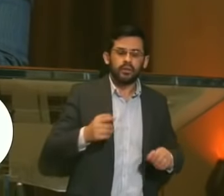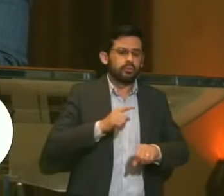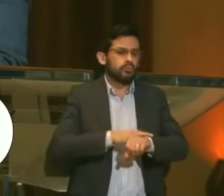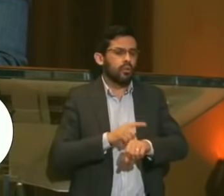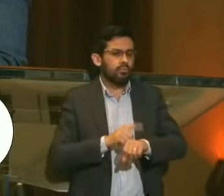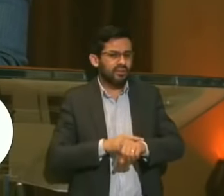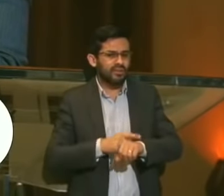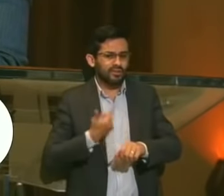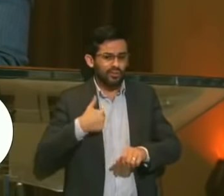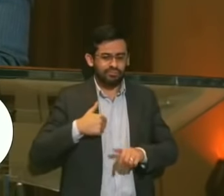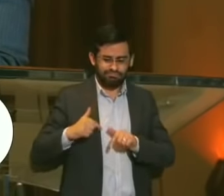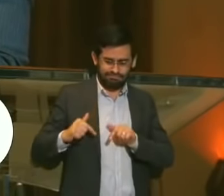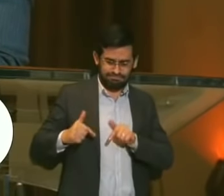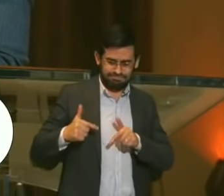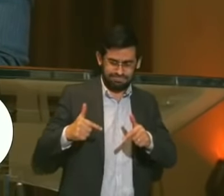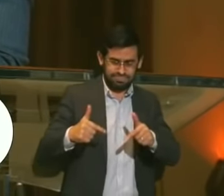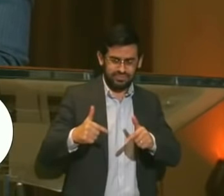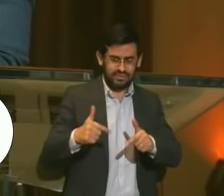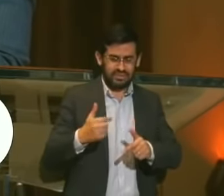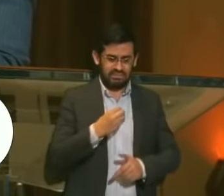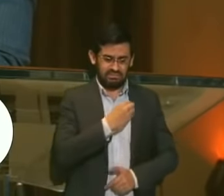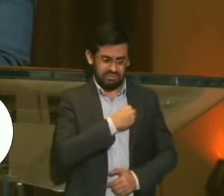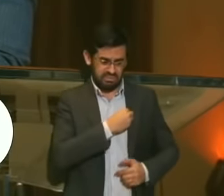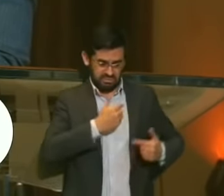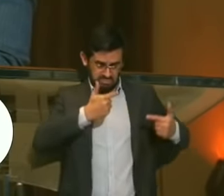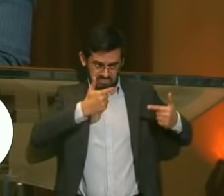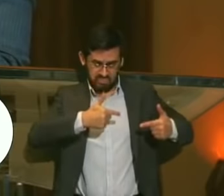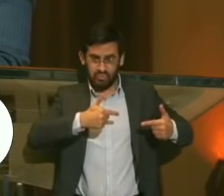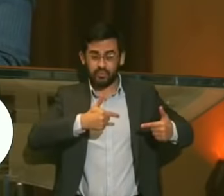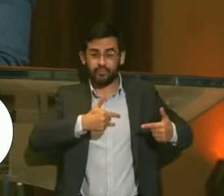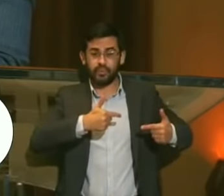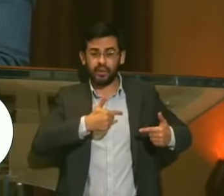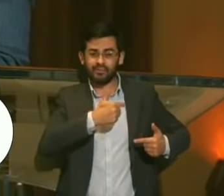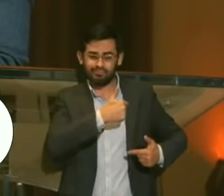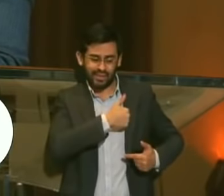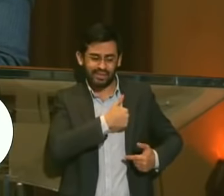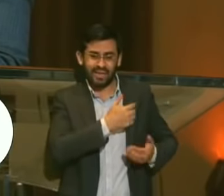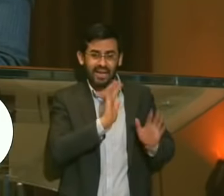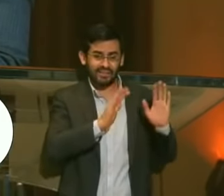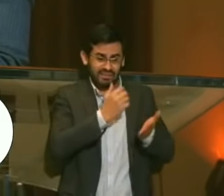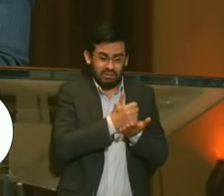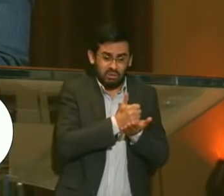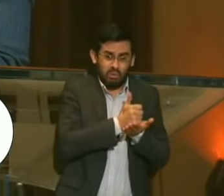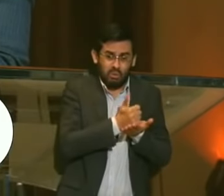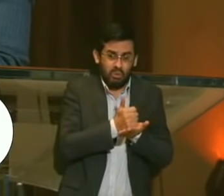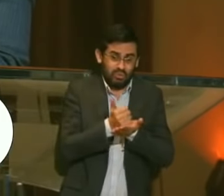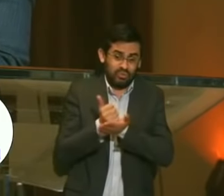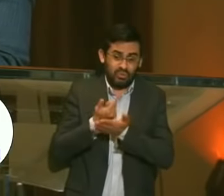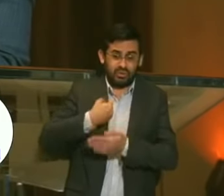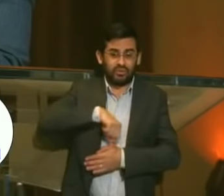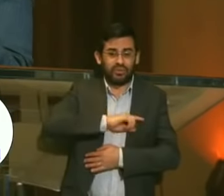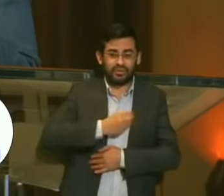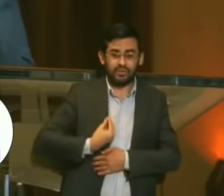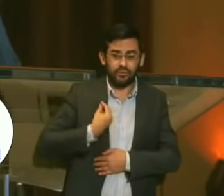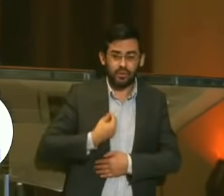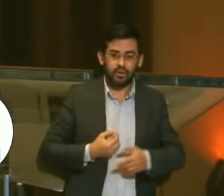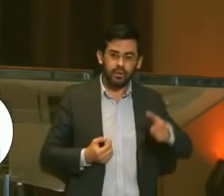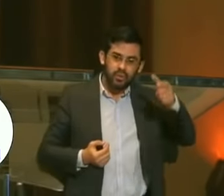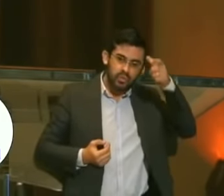lutando com um pecado, e esse pecado domina a nossa vida, o